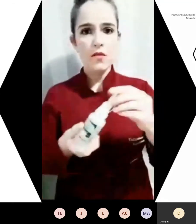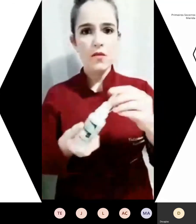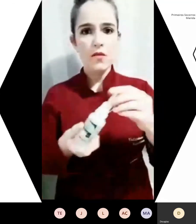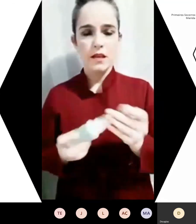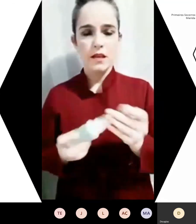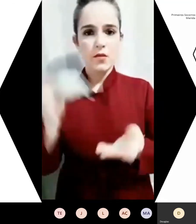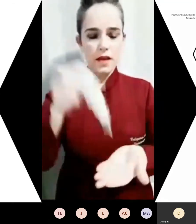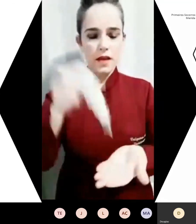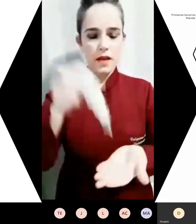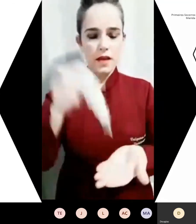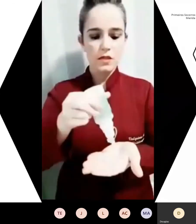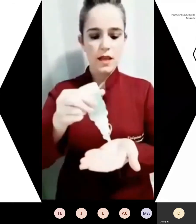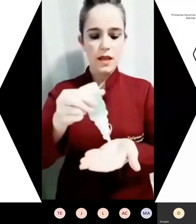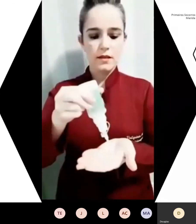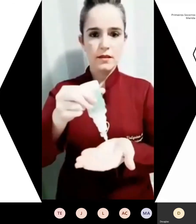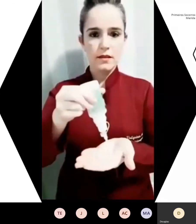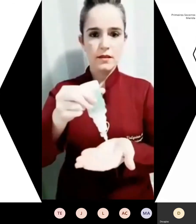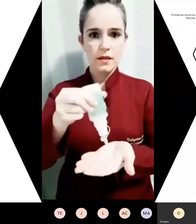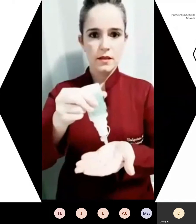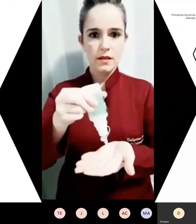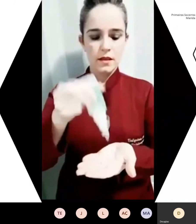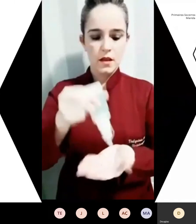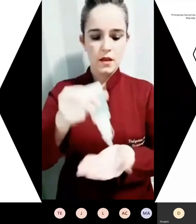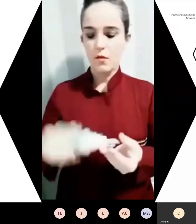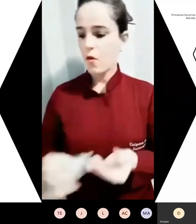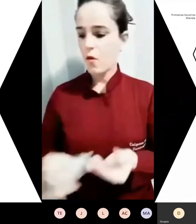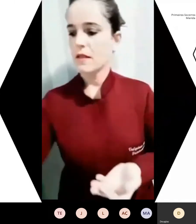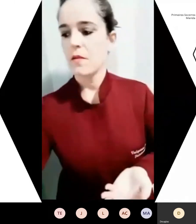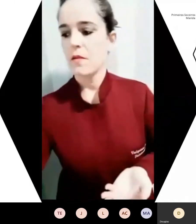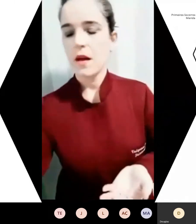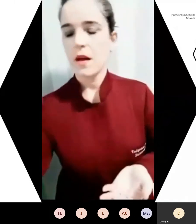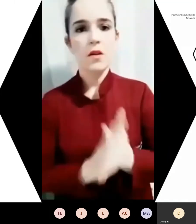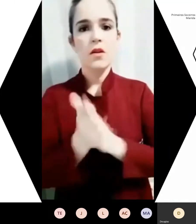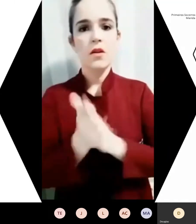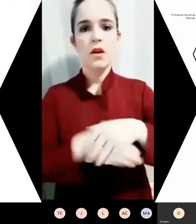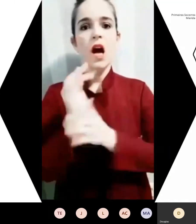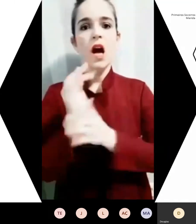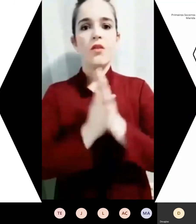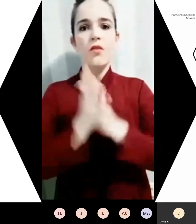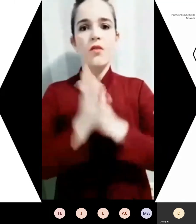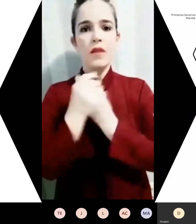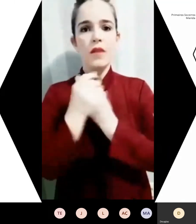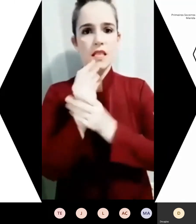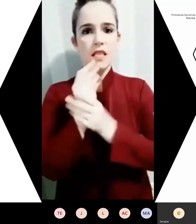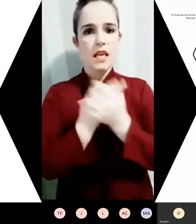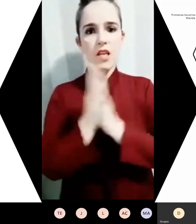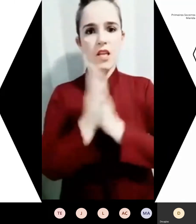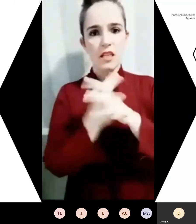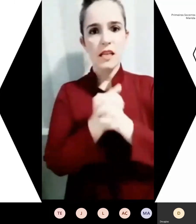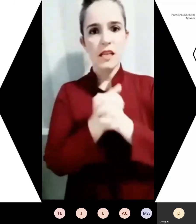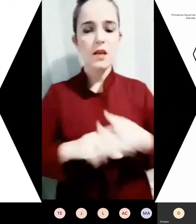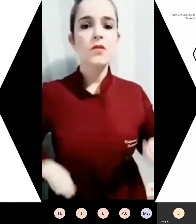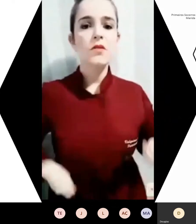Então, o que eu vou fazer? Eu vou pegar o álcool 70, vou passar na minha mão, vou fazer